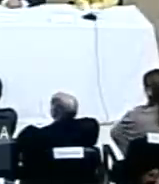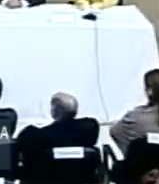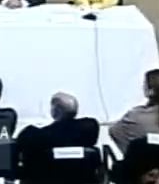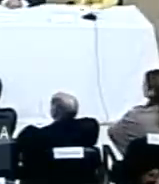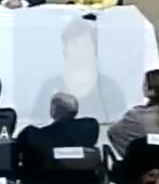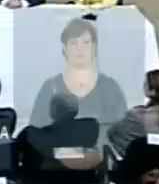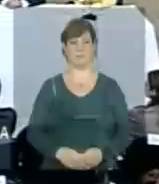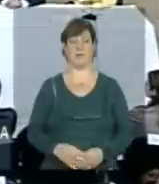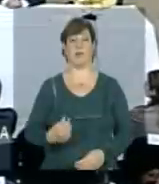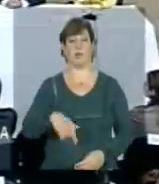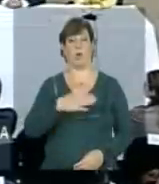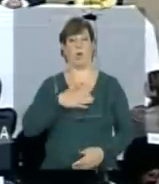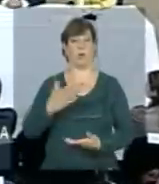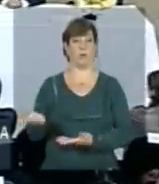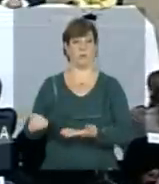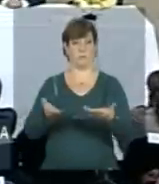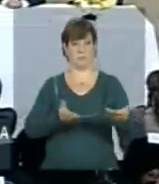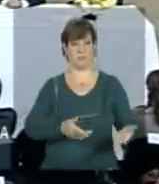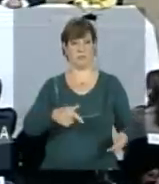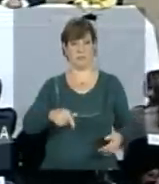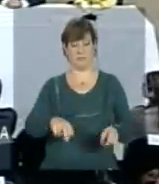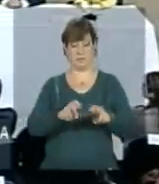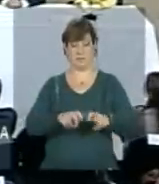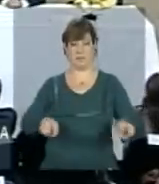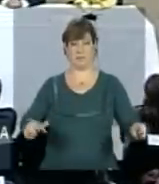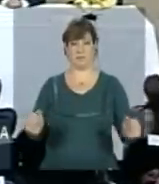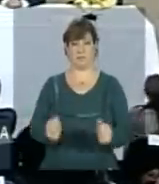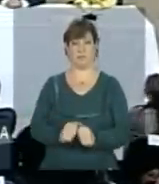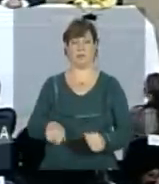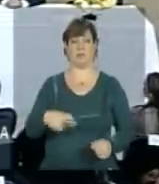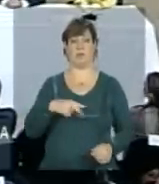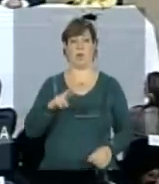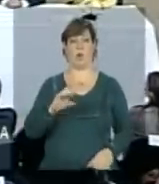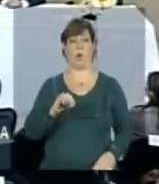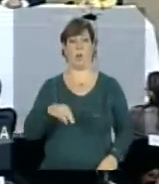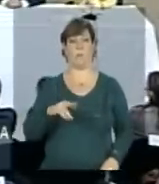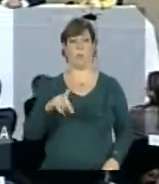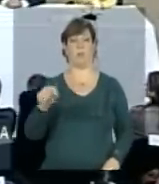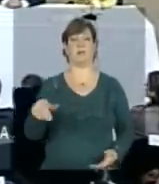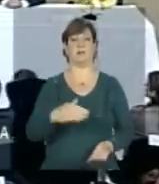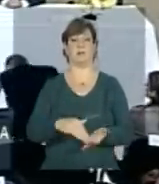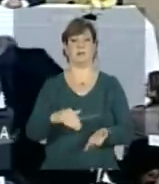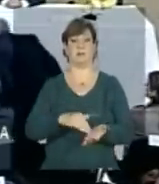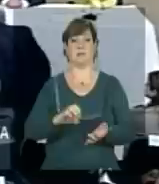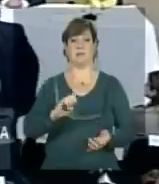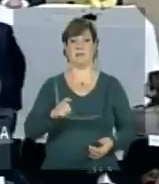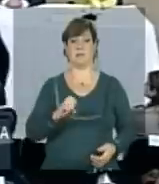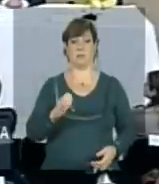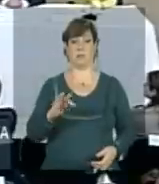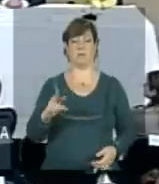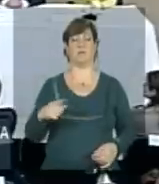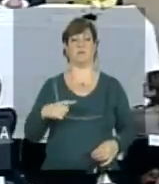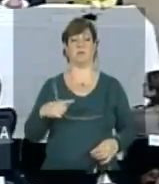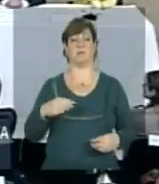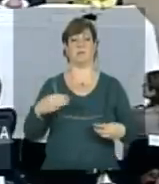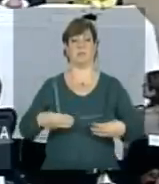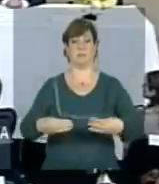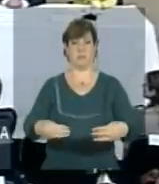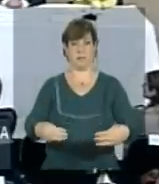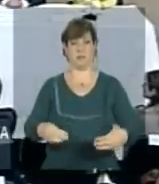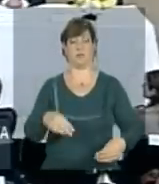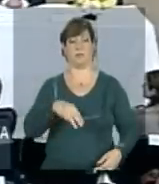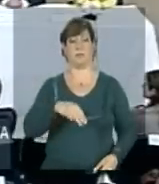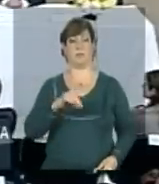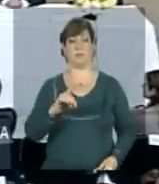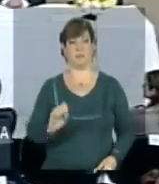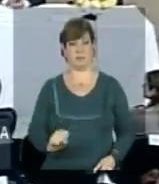Gostaríamos de convidar para a composição da mesa o senhor Rômulo Paes de Souza, secretário executivo do Ministério do Desenvolvimento Social e Combate à